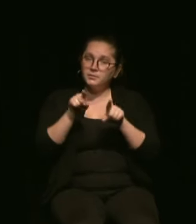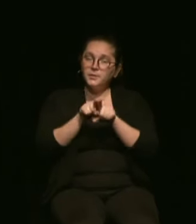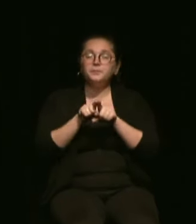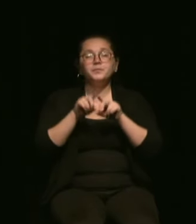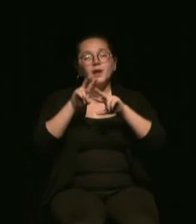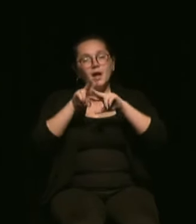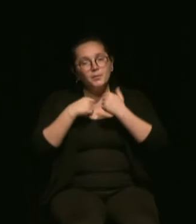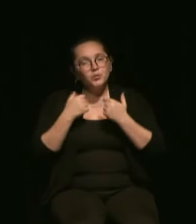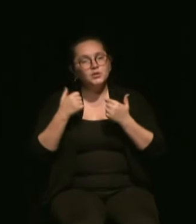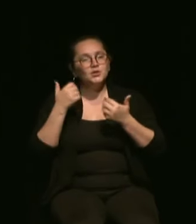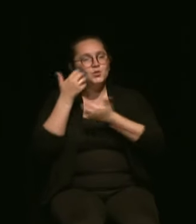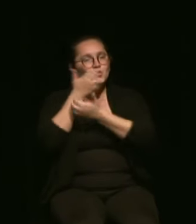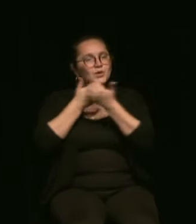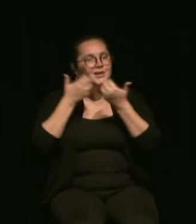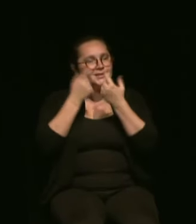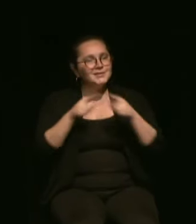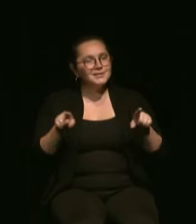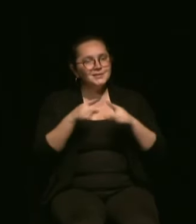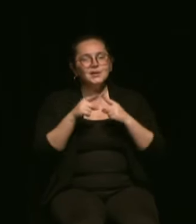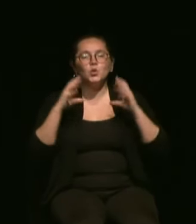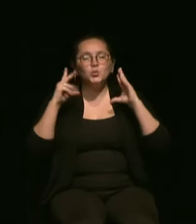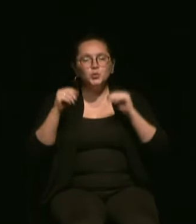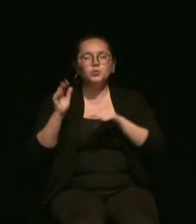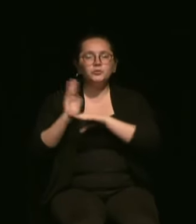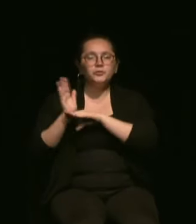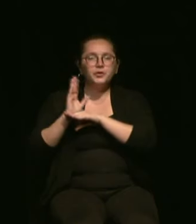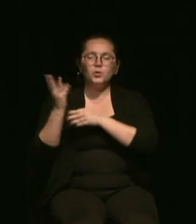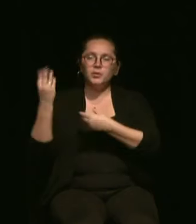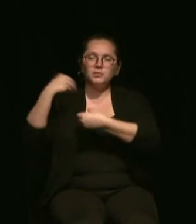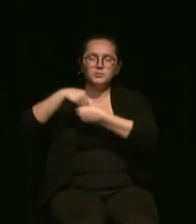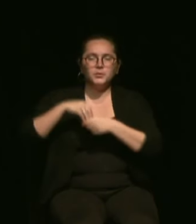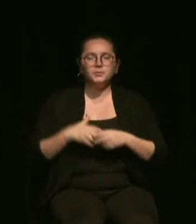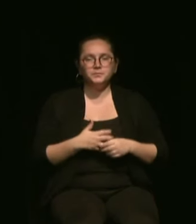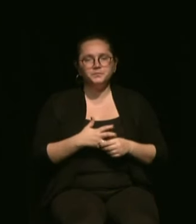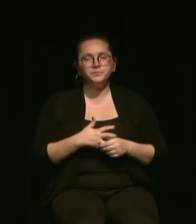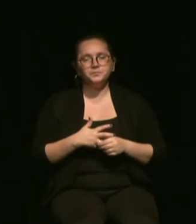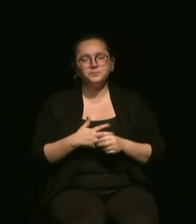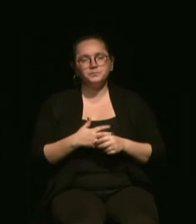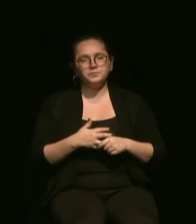em todos os filmes dele, ou em quase todos os filmes dele. Então,